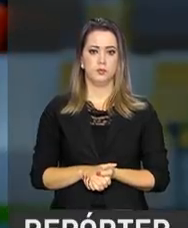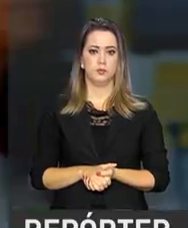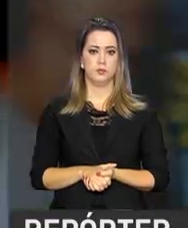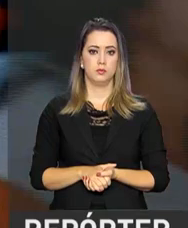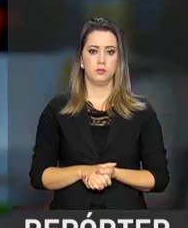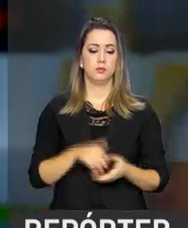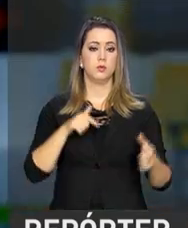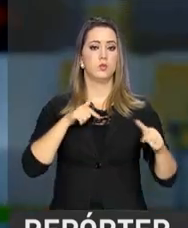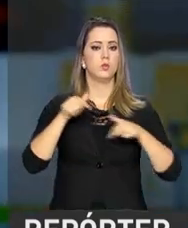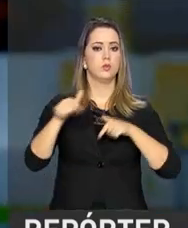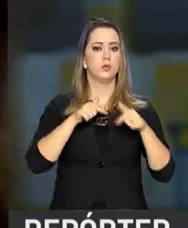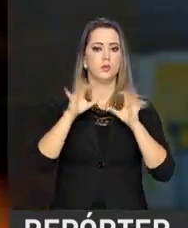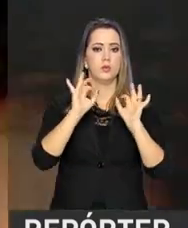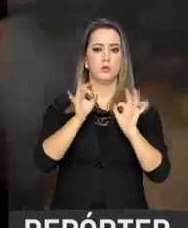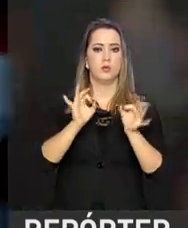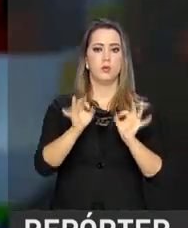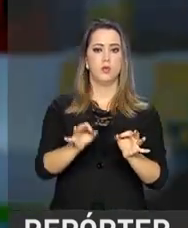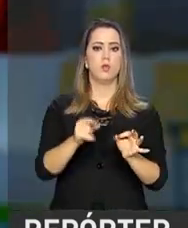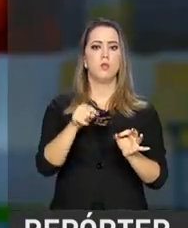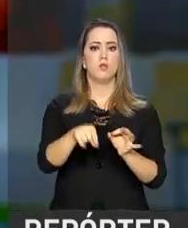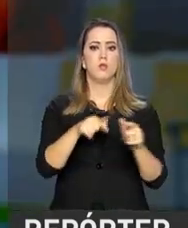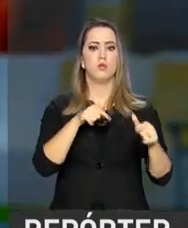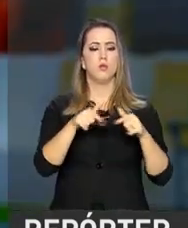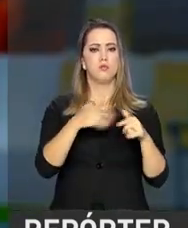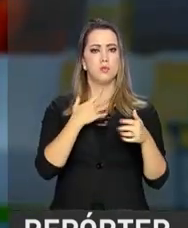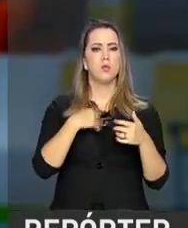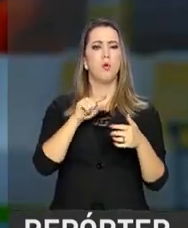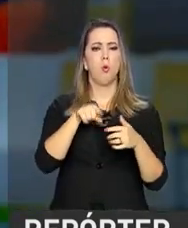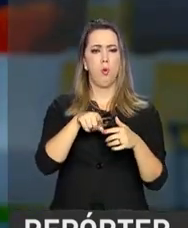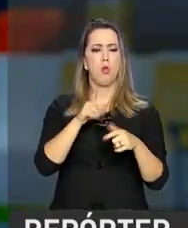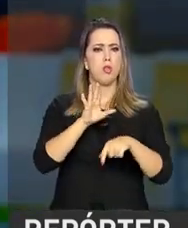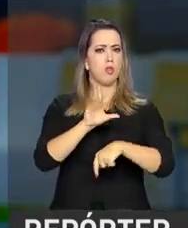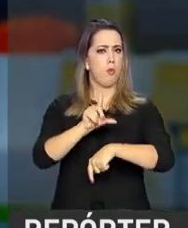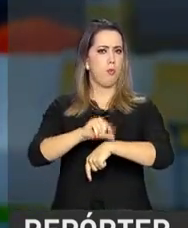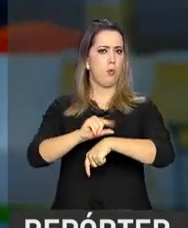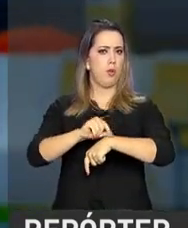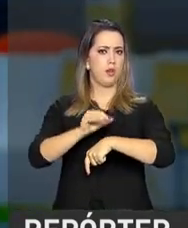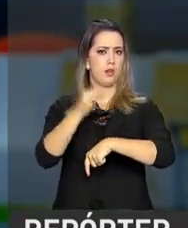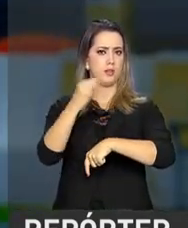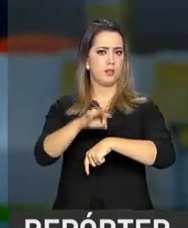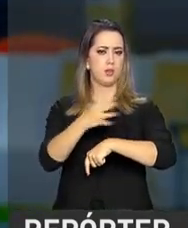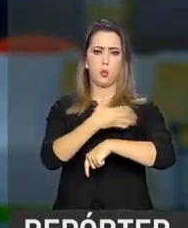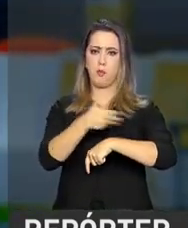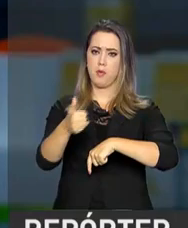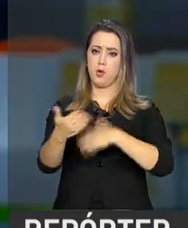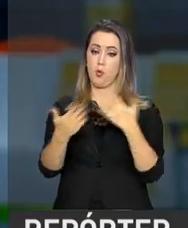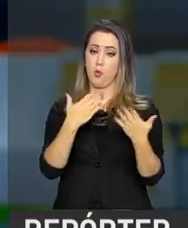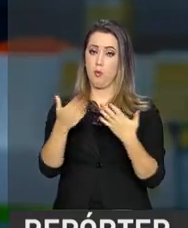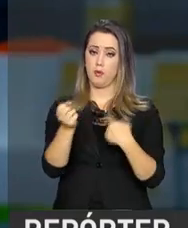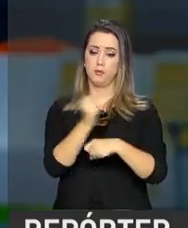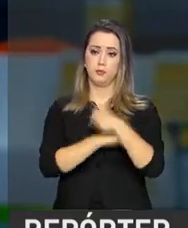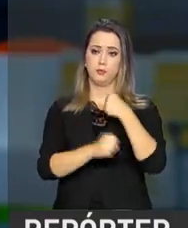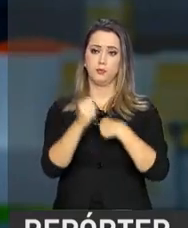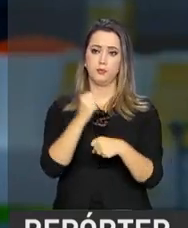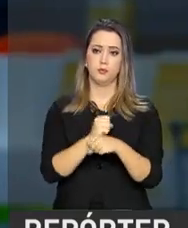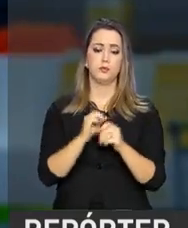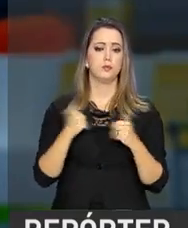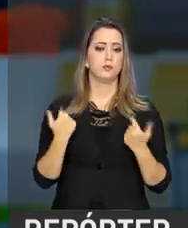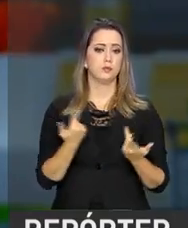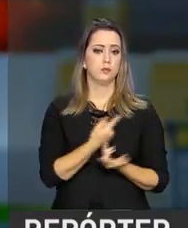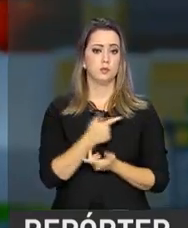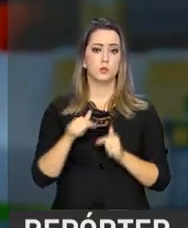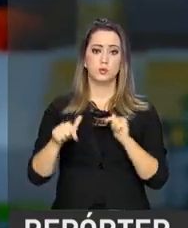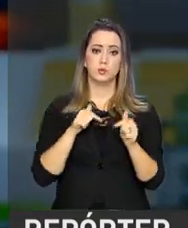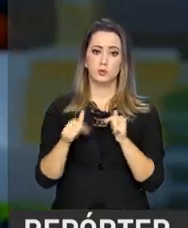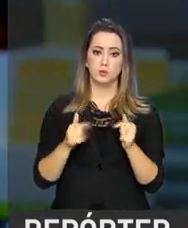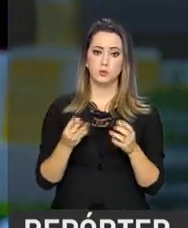A operação está funcionando muito bem, a malha está dentro de um nível de pontualidade melhor do que foi o ano passado. Nós estamos